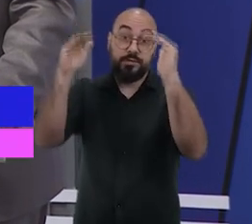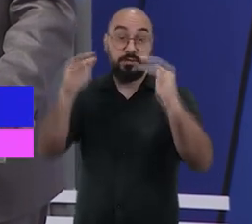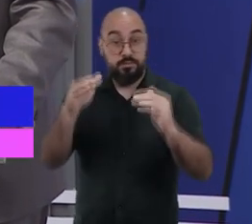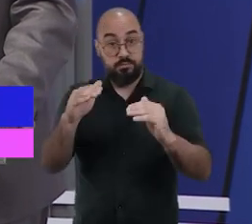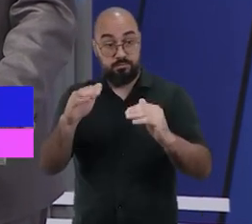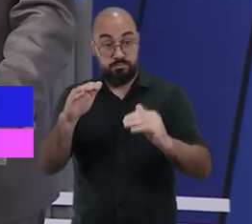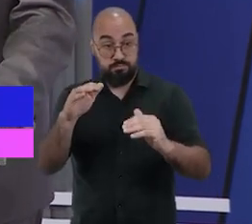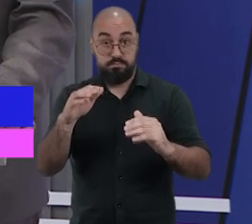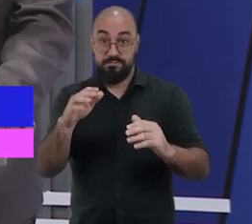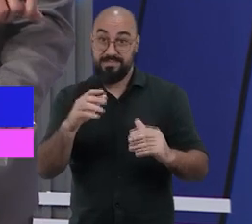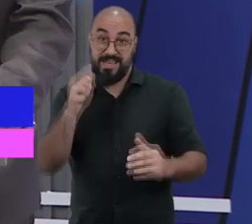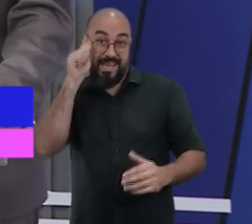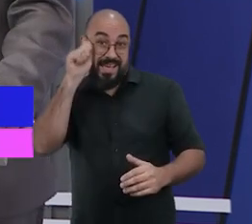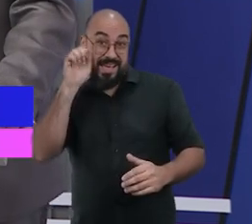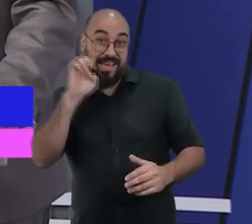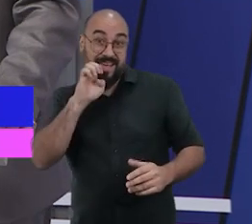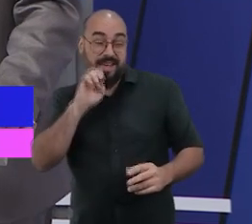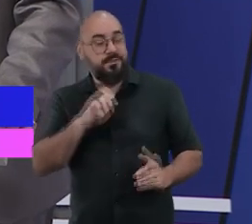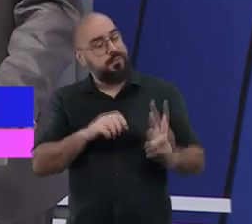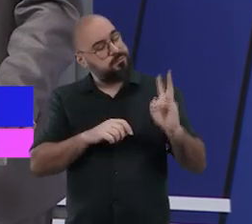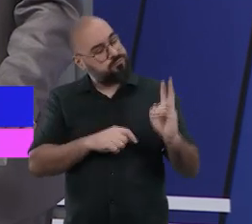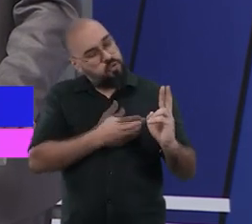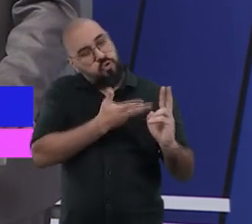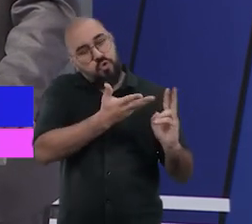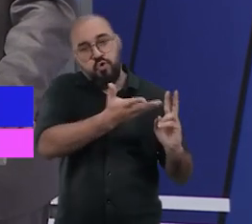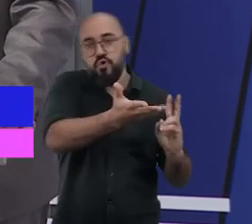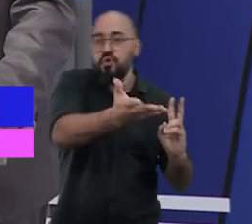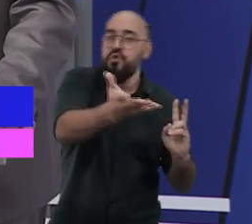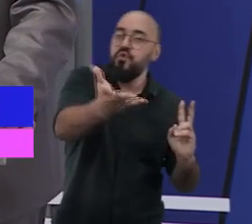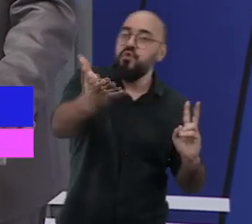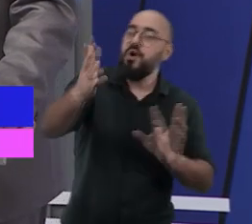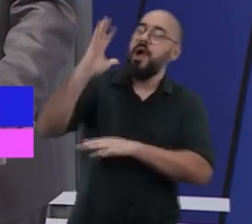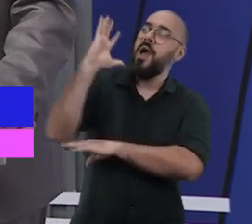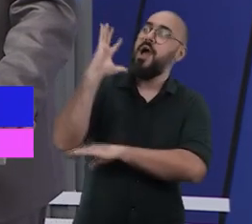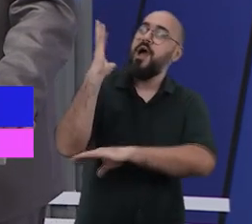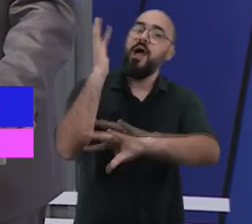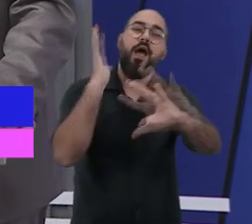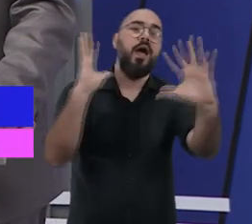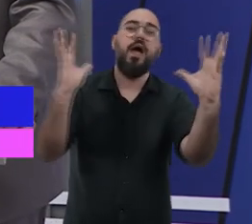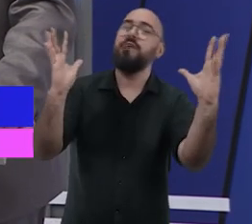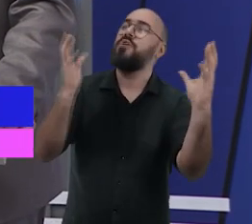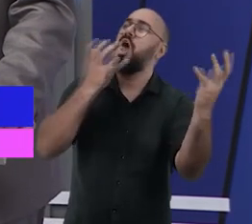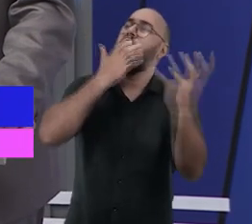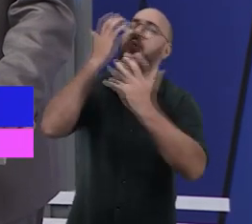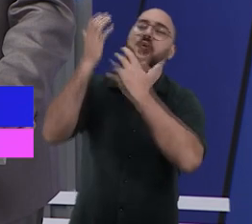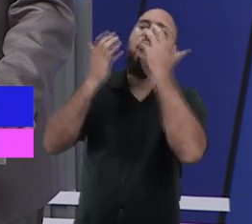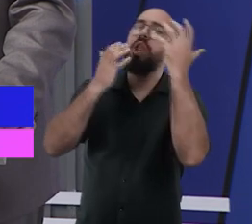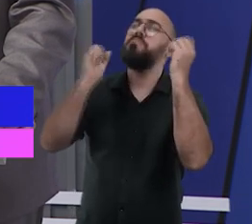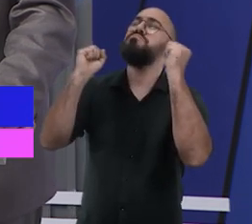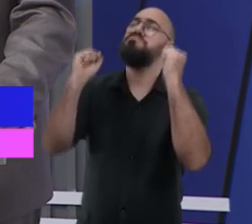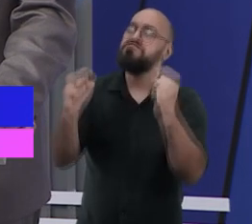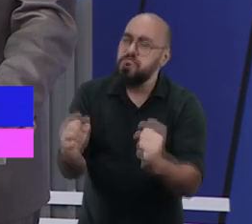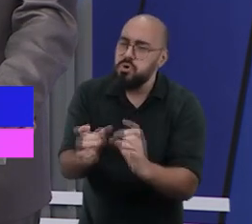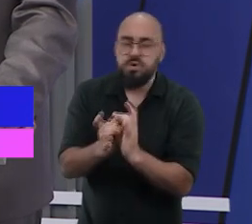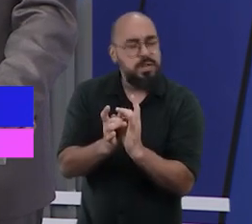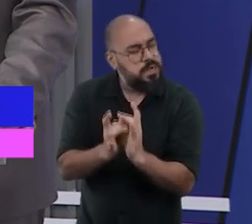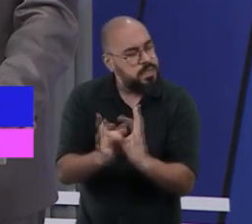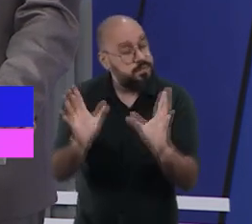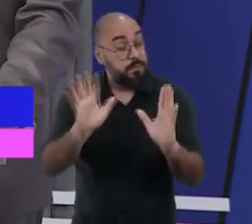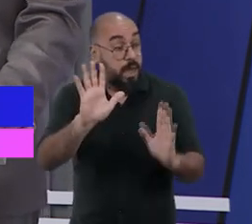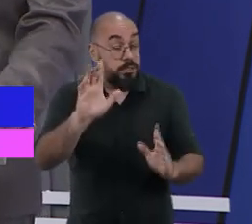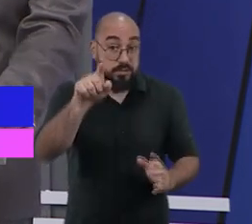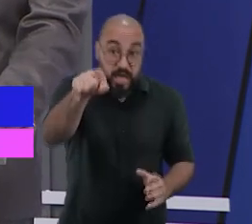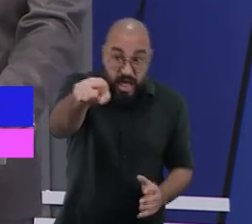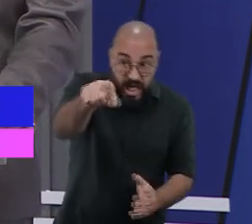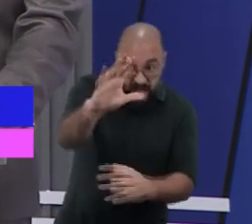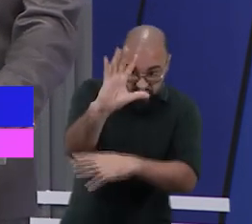vocês podem comer de todas as árvores que estão no jardim, menos da árvore da ciência do bem e do mal, porque no dia que vocês